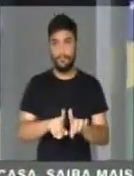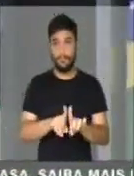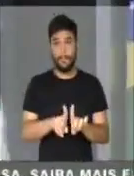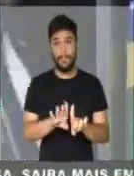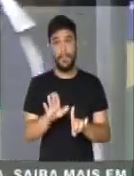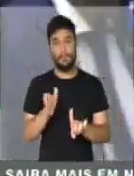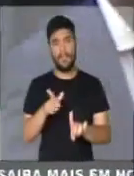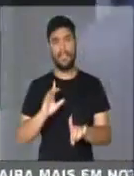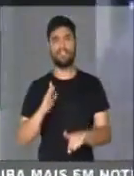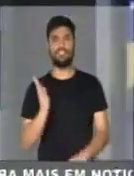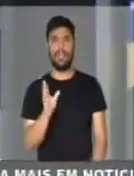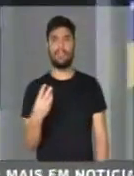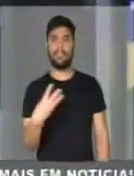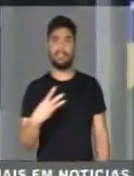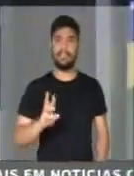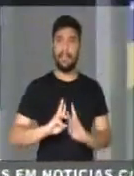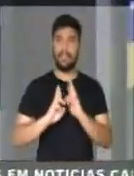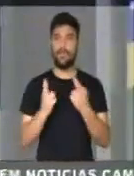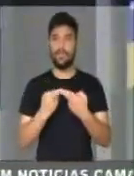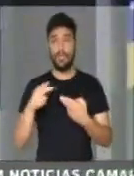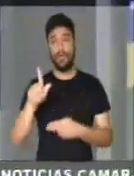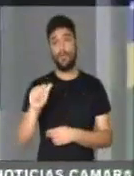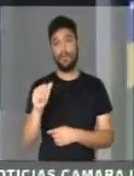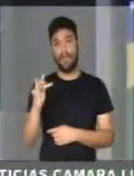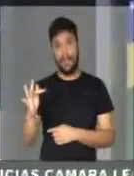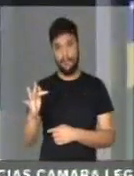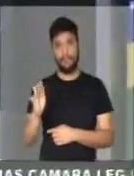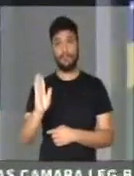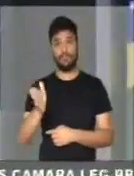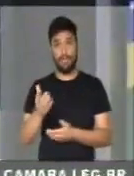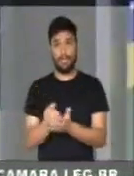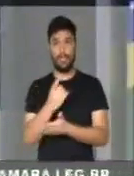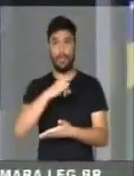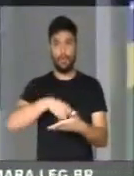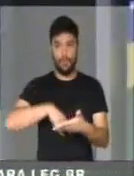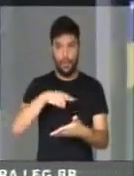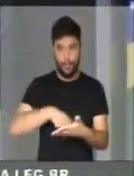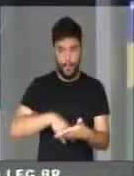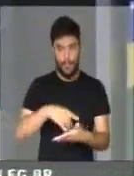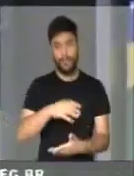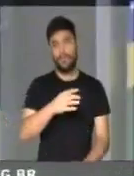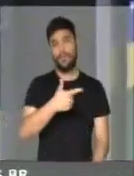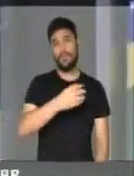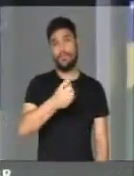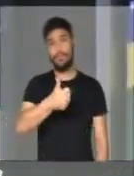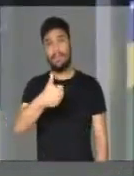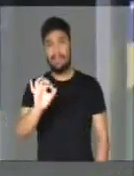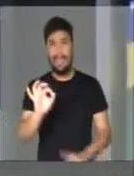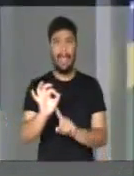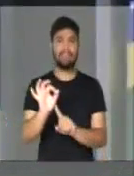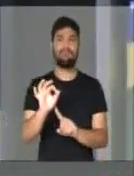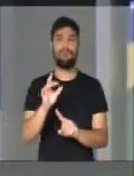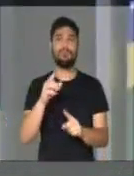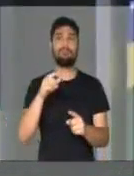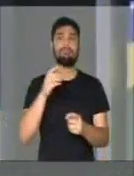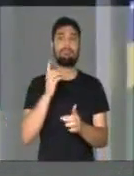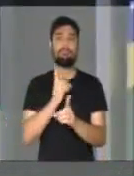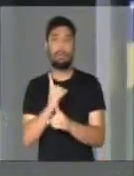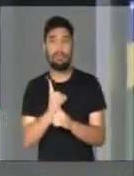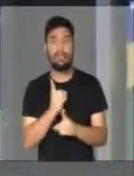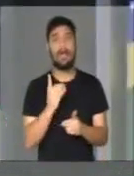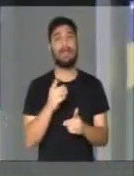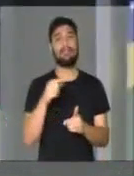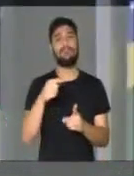como resultado da terceira rodada de avaliação do GAF, a que o Brasil foi submetido, concluída em 2010, foram